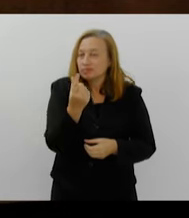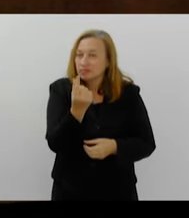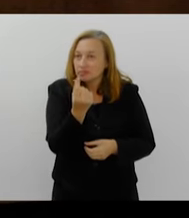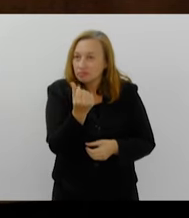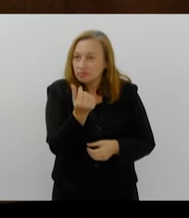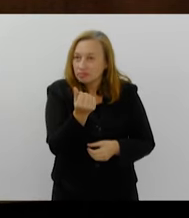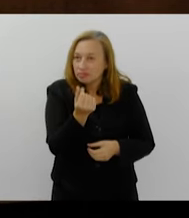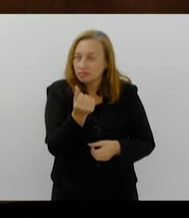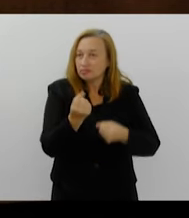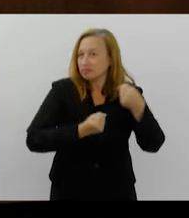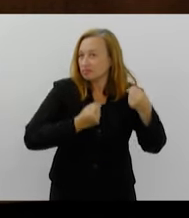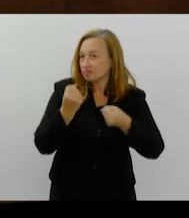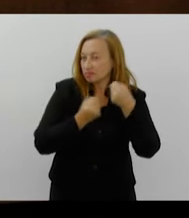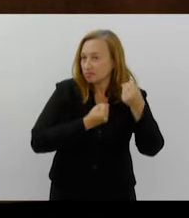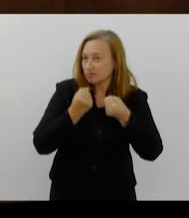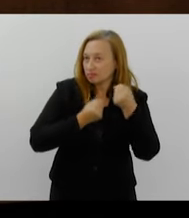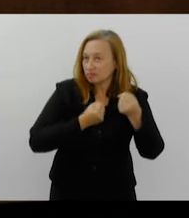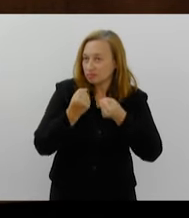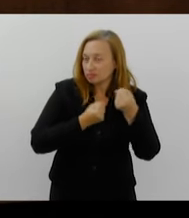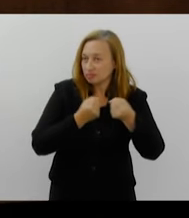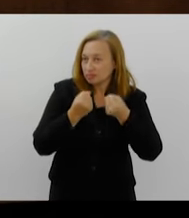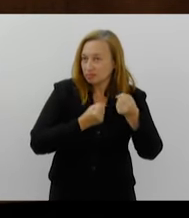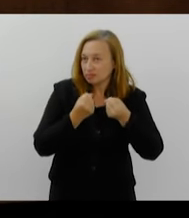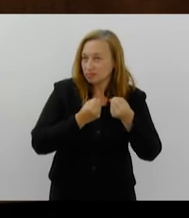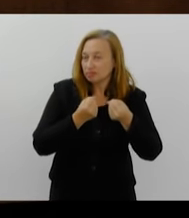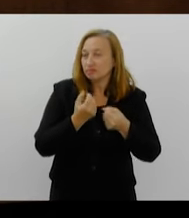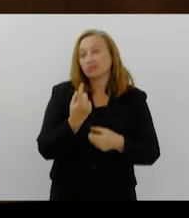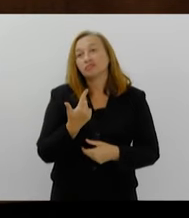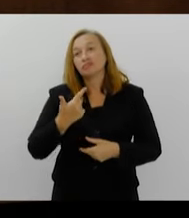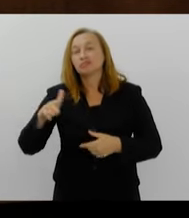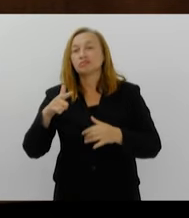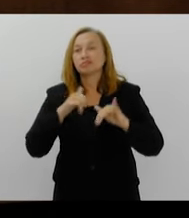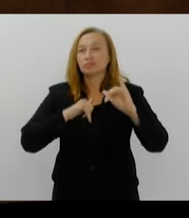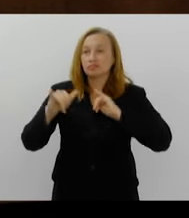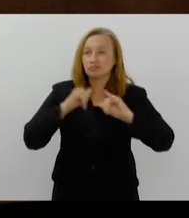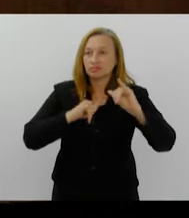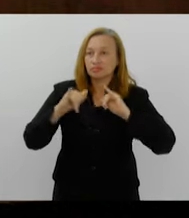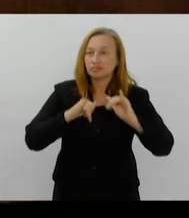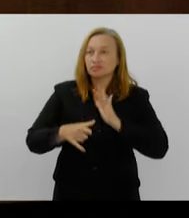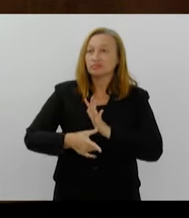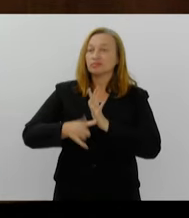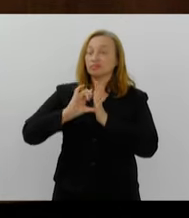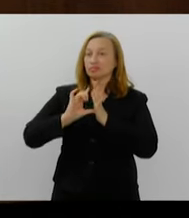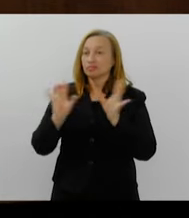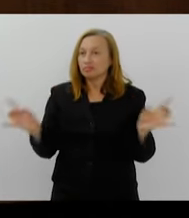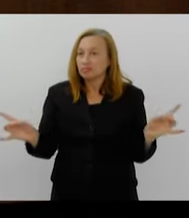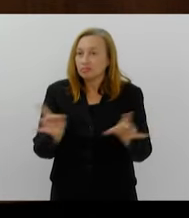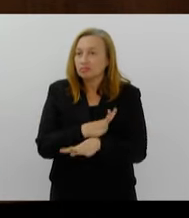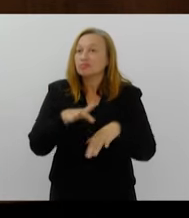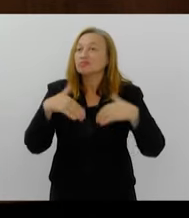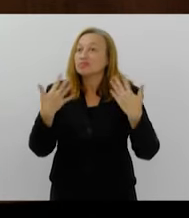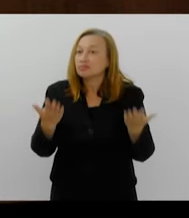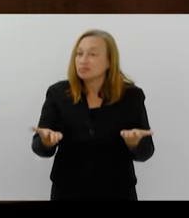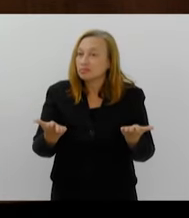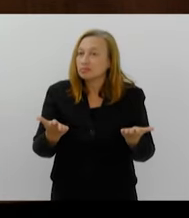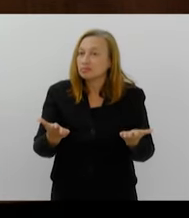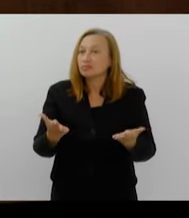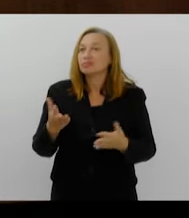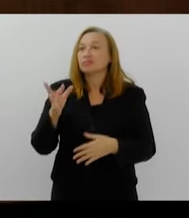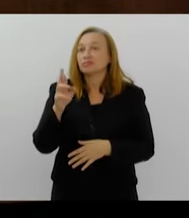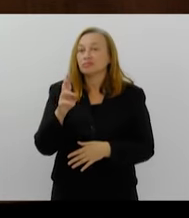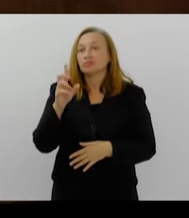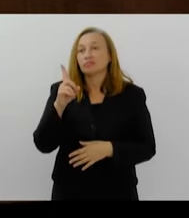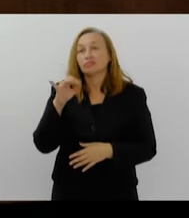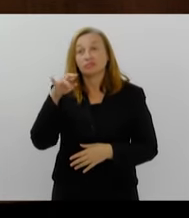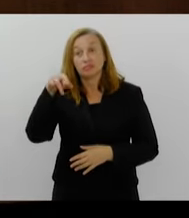até um outro cartaz circulando com a notícia antes de ficar pronto. Então, ou Rodrigo Neves e sua